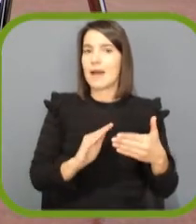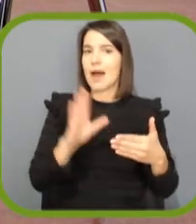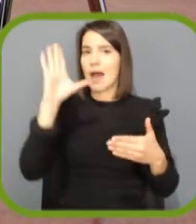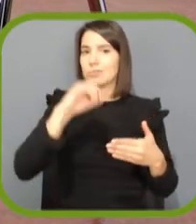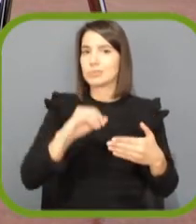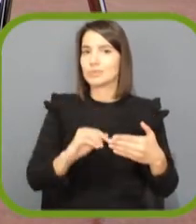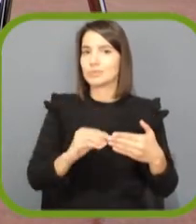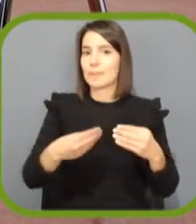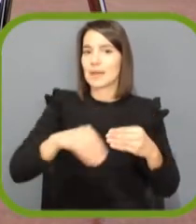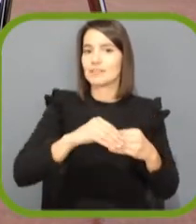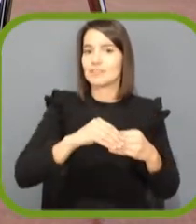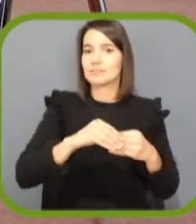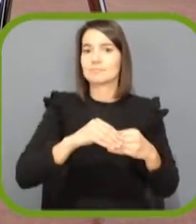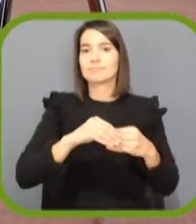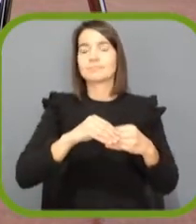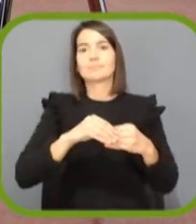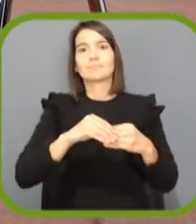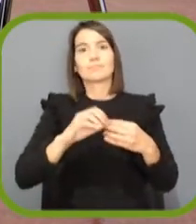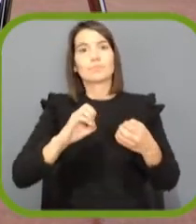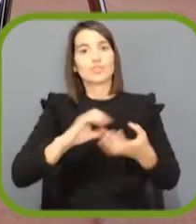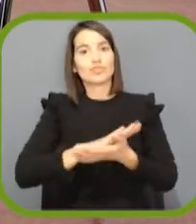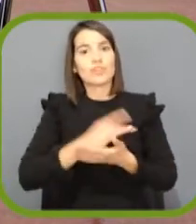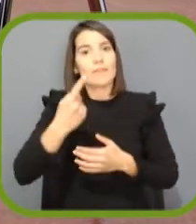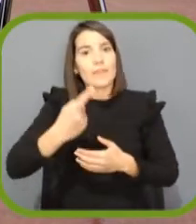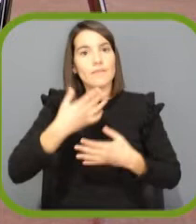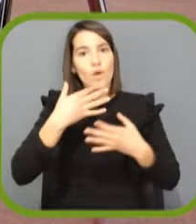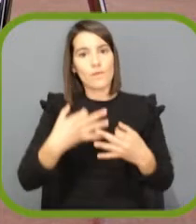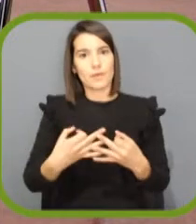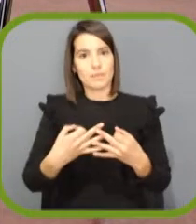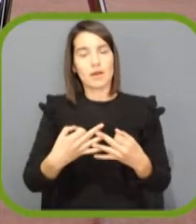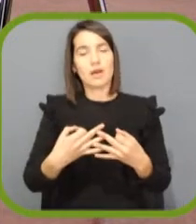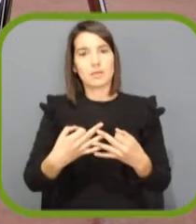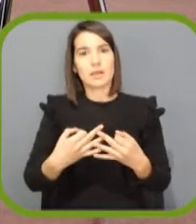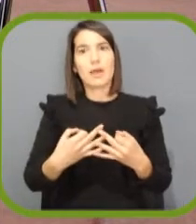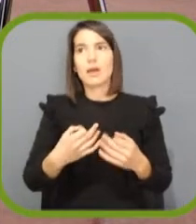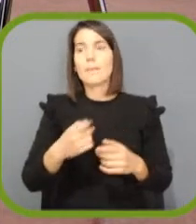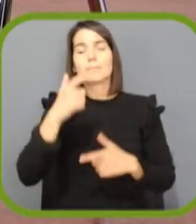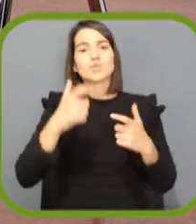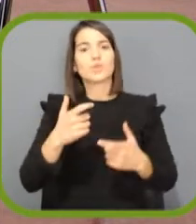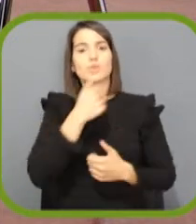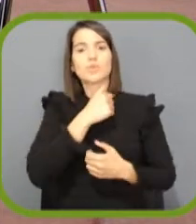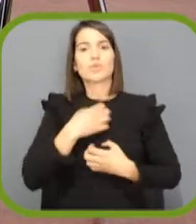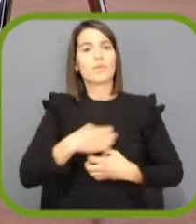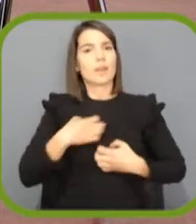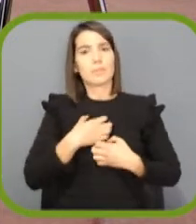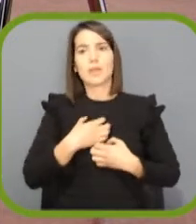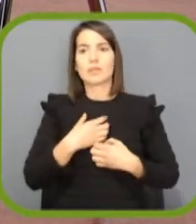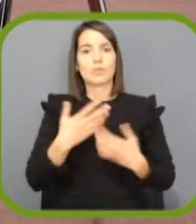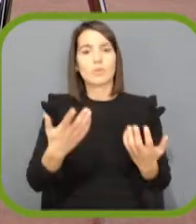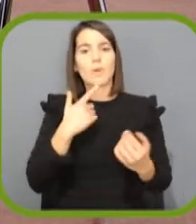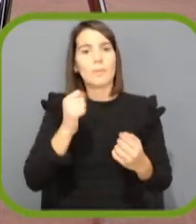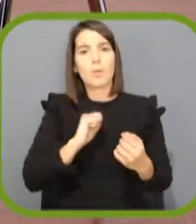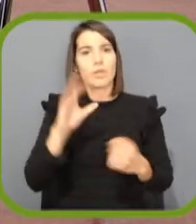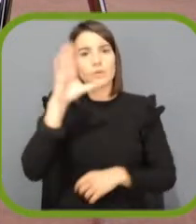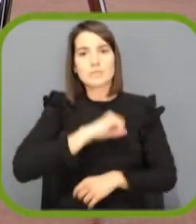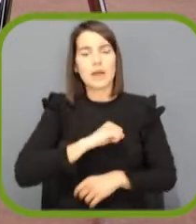analisar cada vez. Os jornalistas devem se coibir de perturbar pessoas em sofrimento, não é? Diz o código deontológico